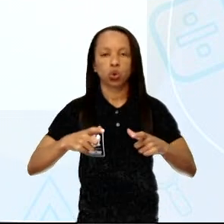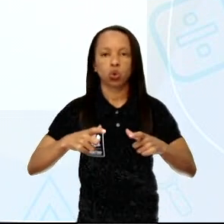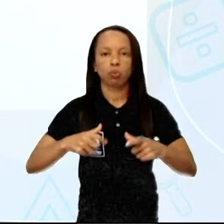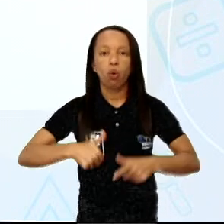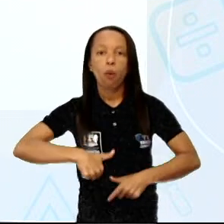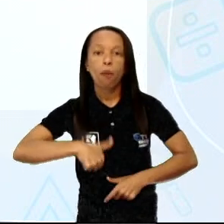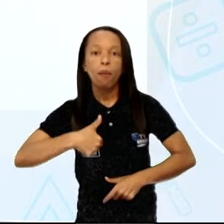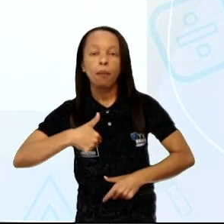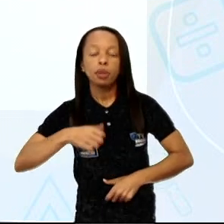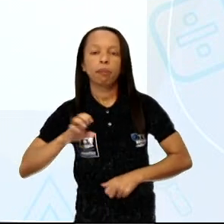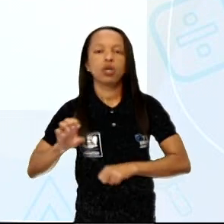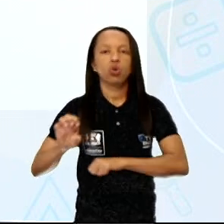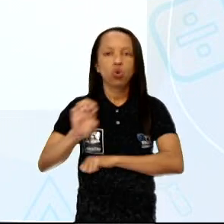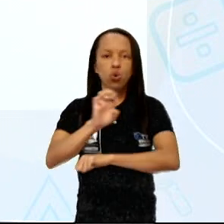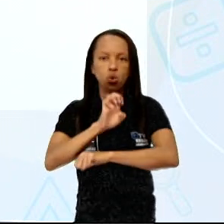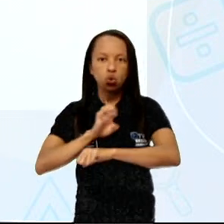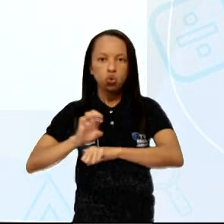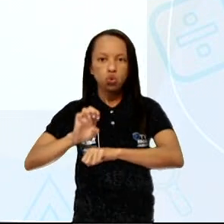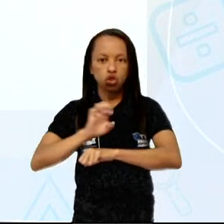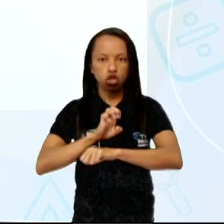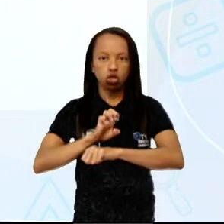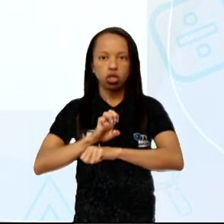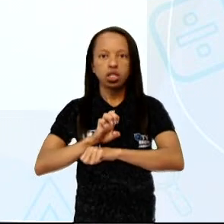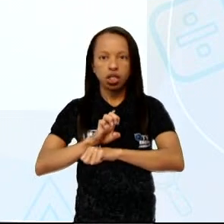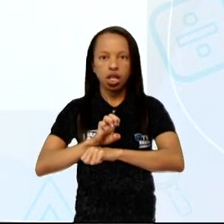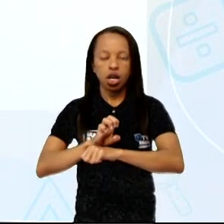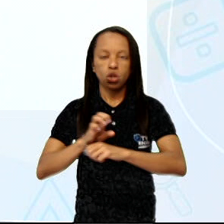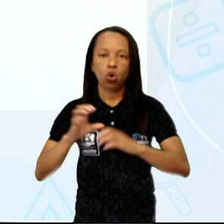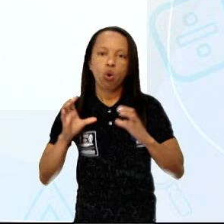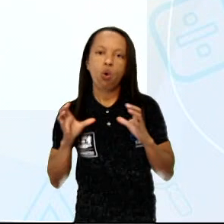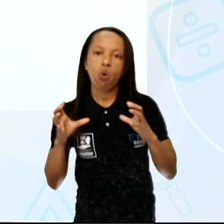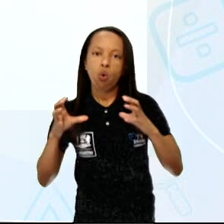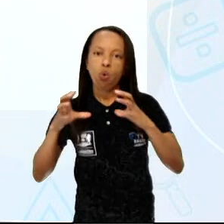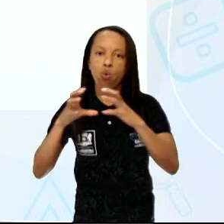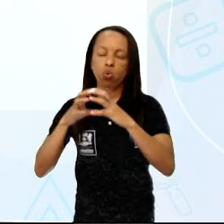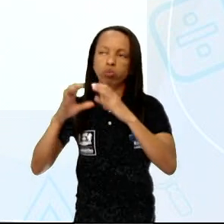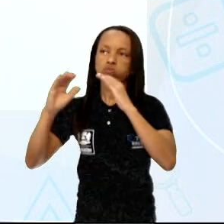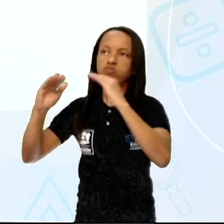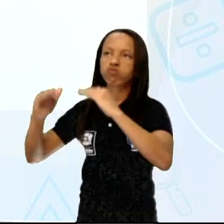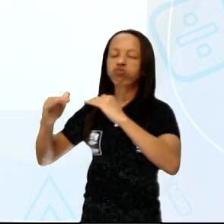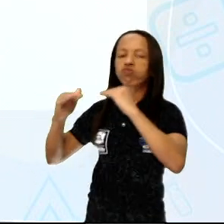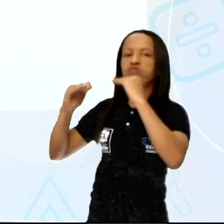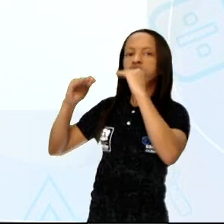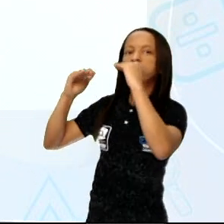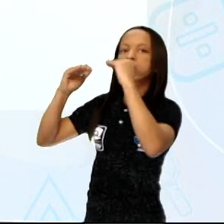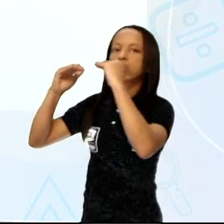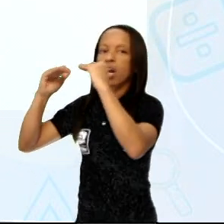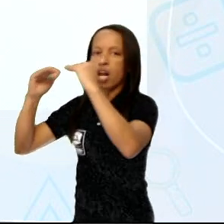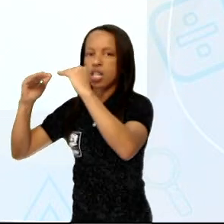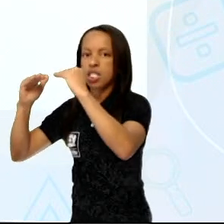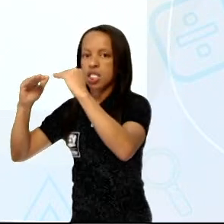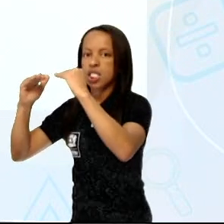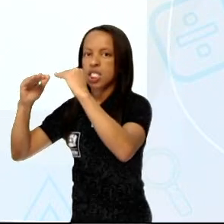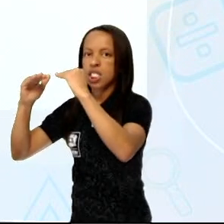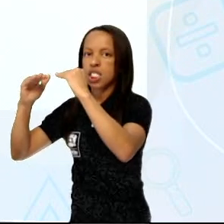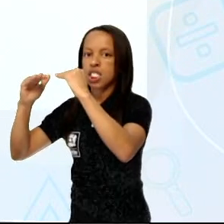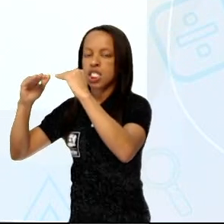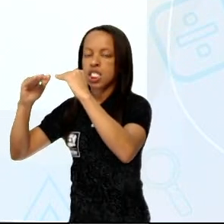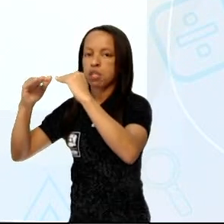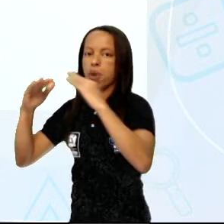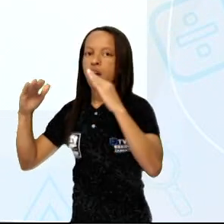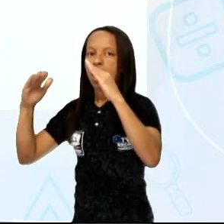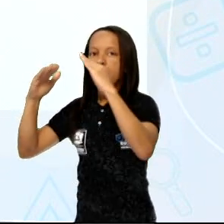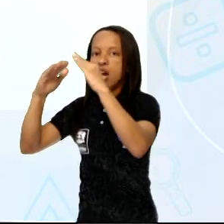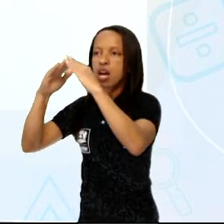por membros do clero. Tomé, eu não sei o que é clero. Clero são aquelas pessoas que fazem parte dos altos cargos da